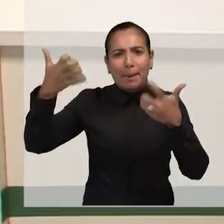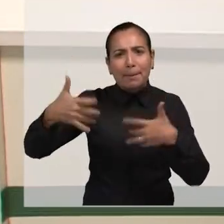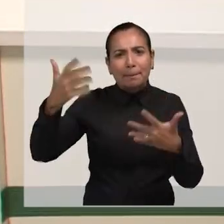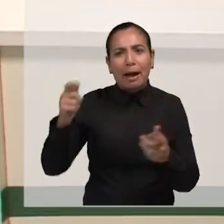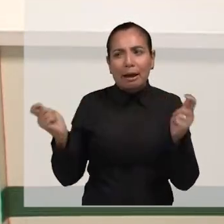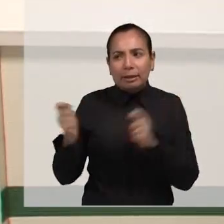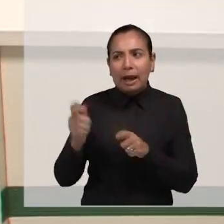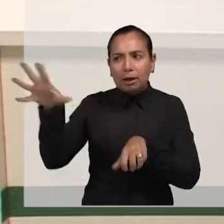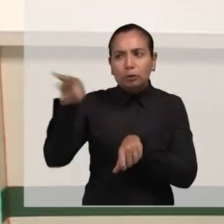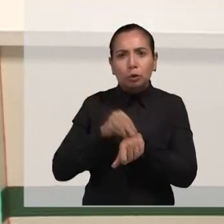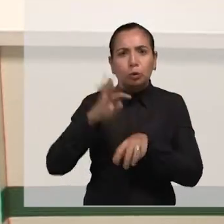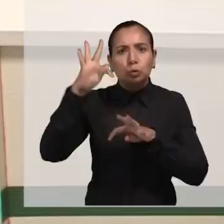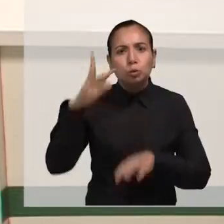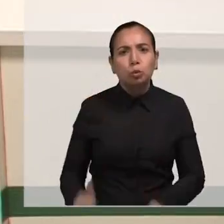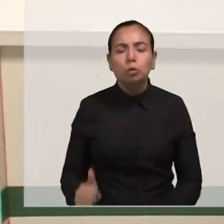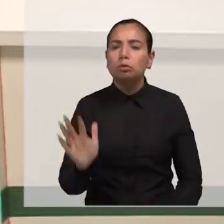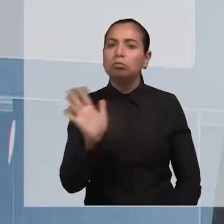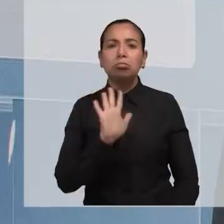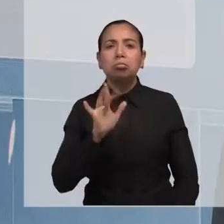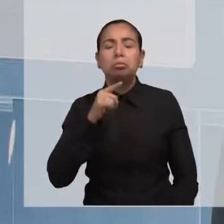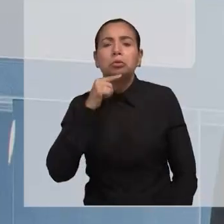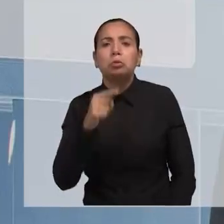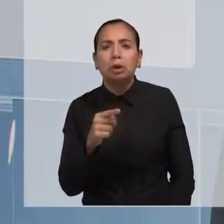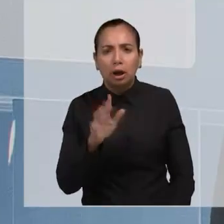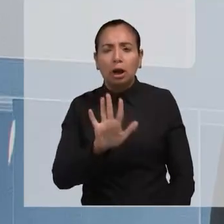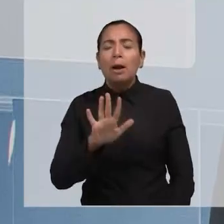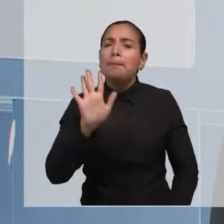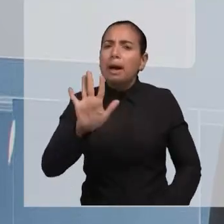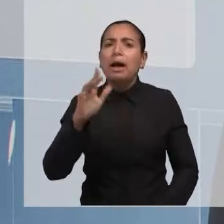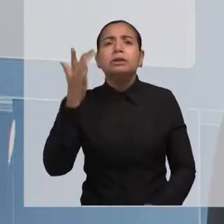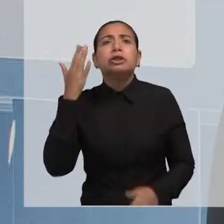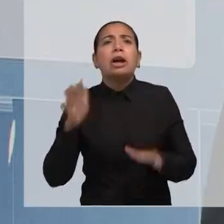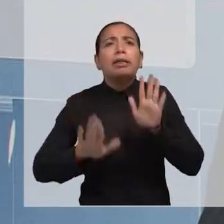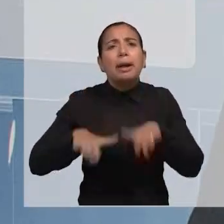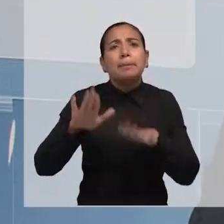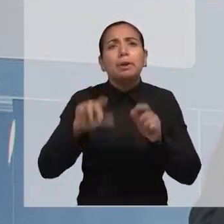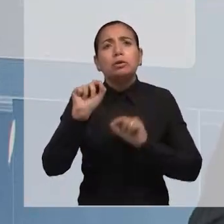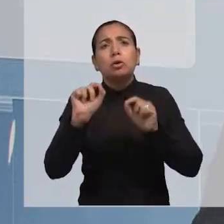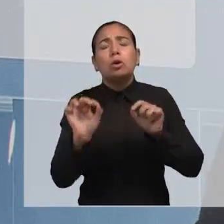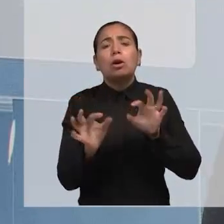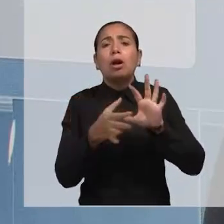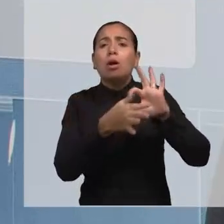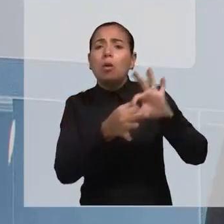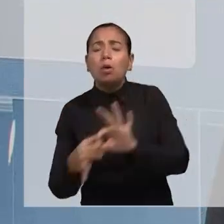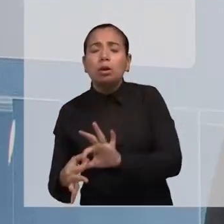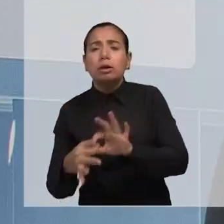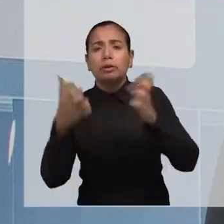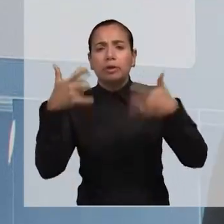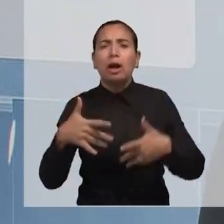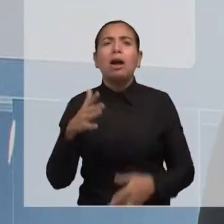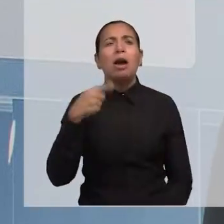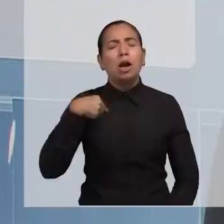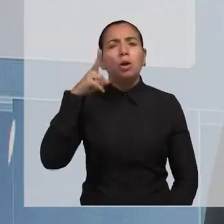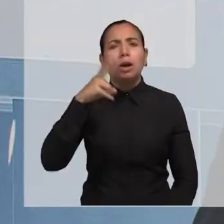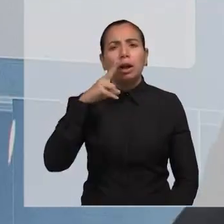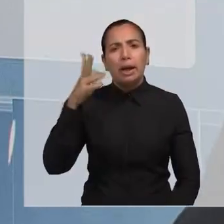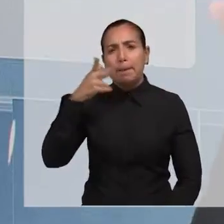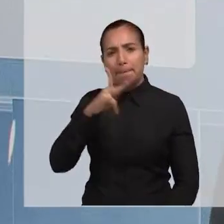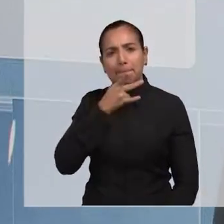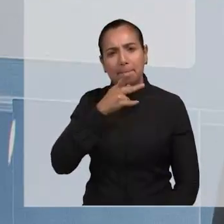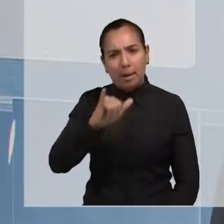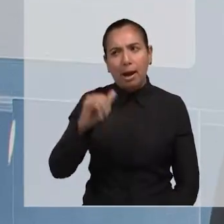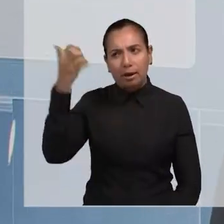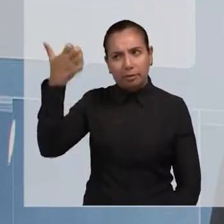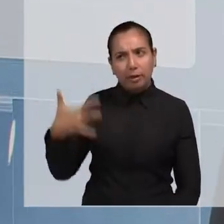tudo depende do contexto que é colocado. Eu vou colocar bem claro para você uma frase que meu pai dizia, muito simples, a falta de uma vírgula